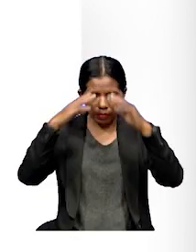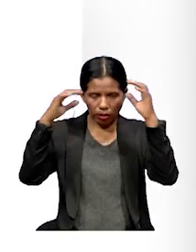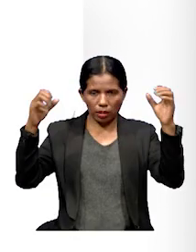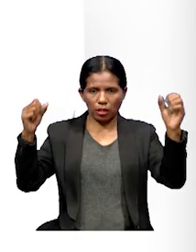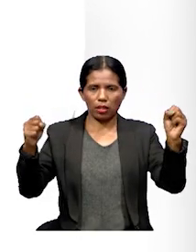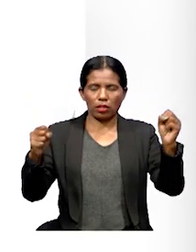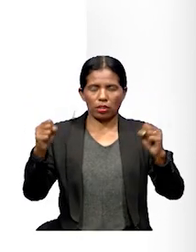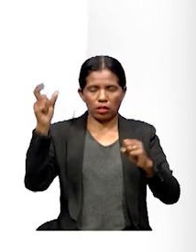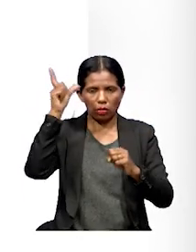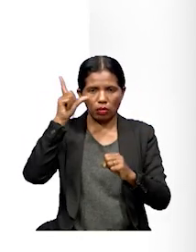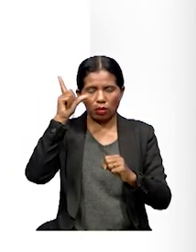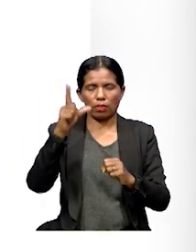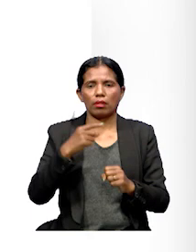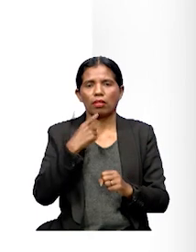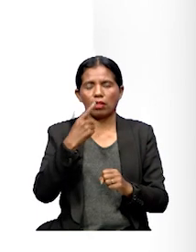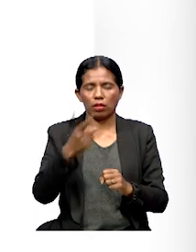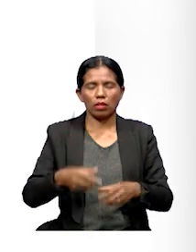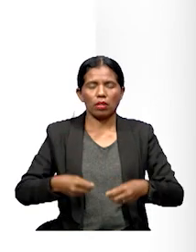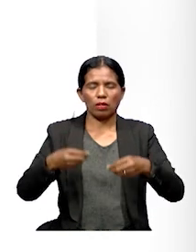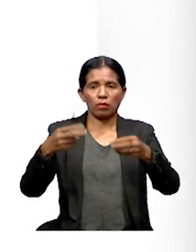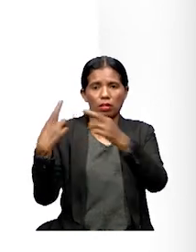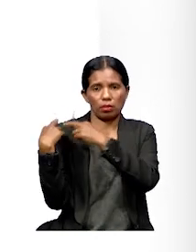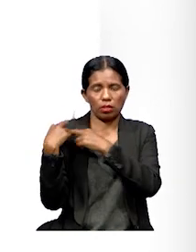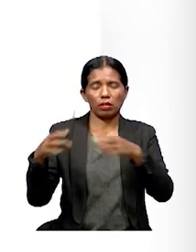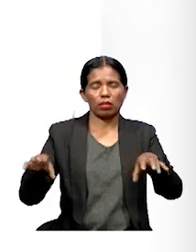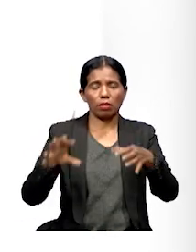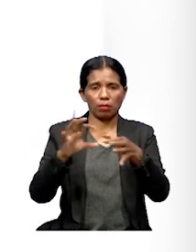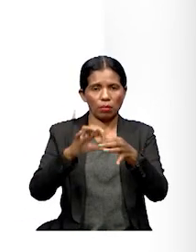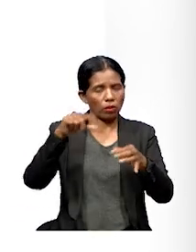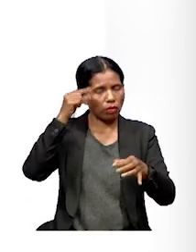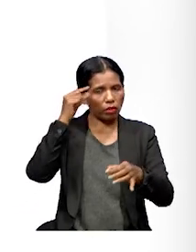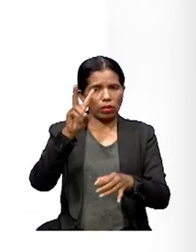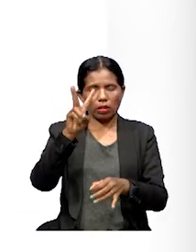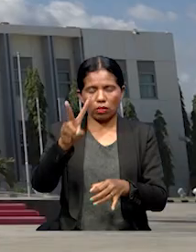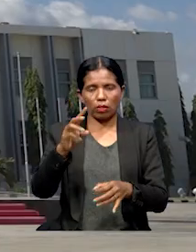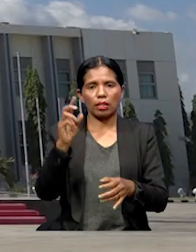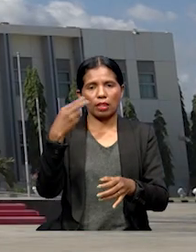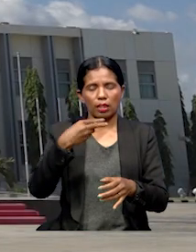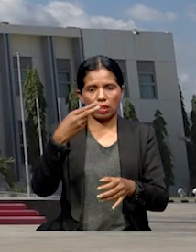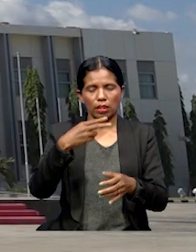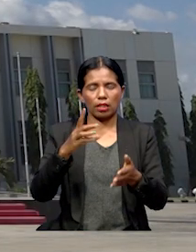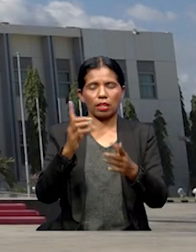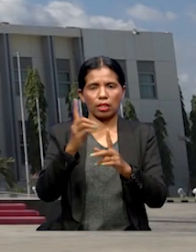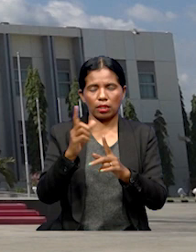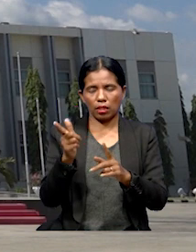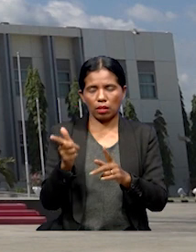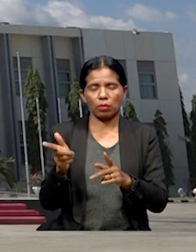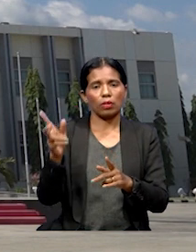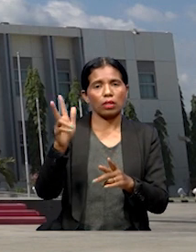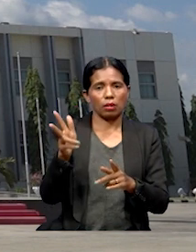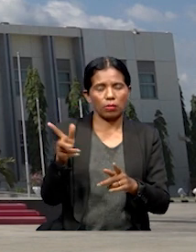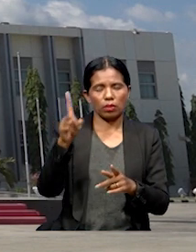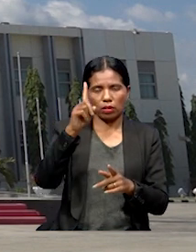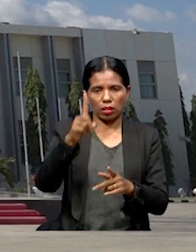República Francisco Guterres Luolo se for posse ba membro governo na Inruané e a quinta loron tolunulo recin ida fulan marsune e